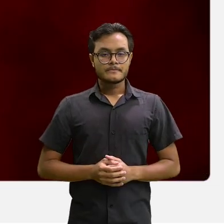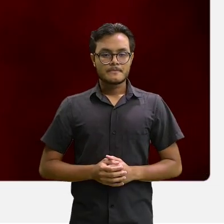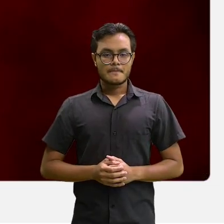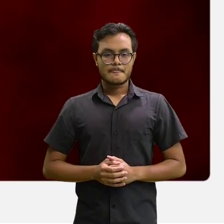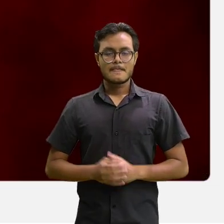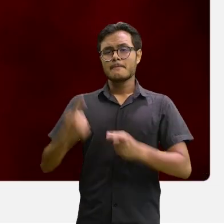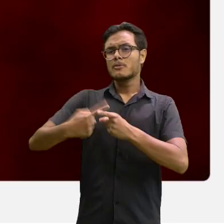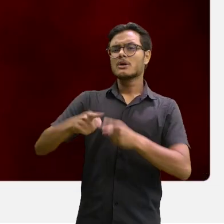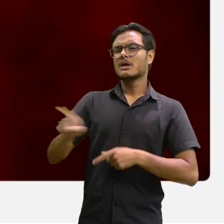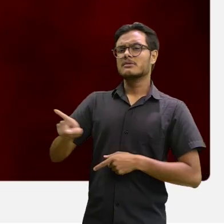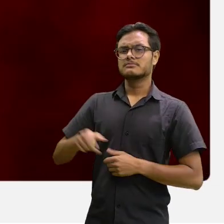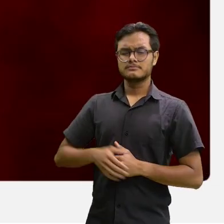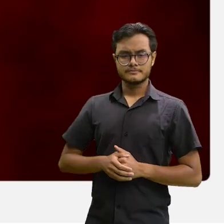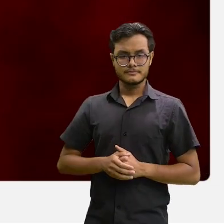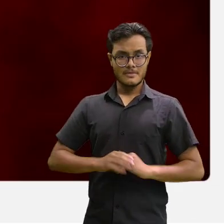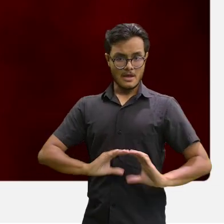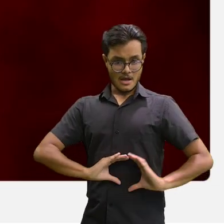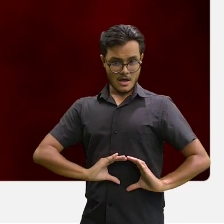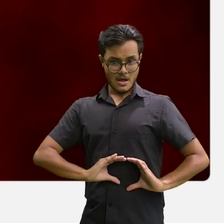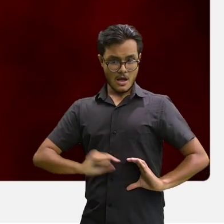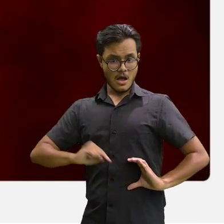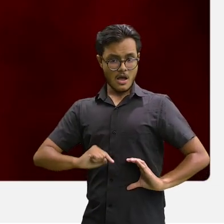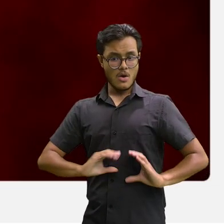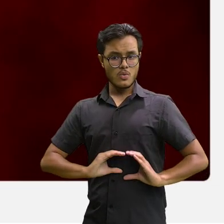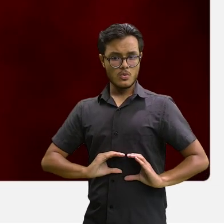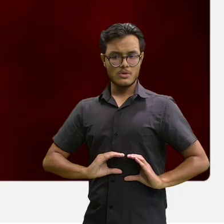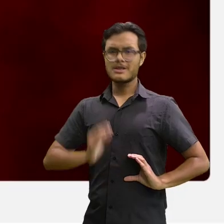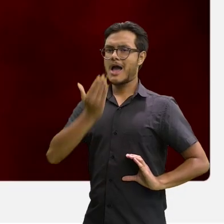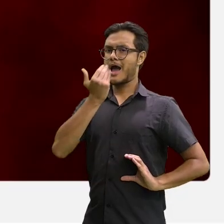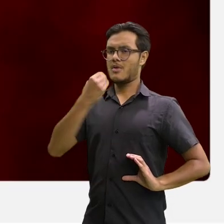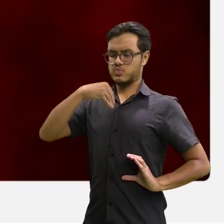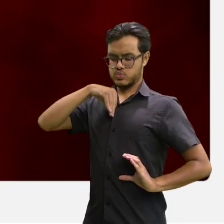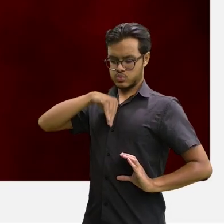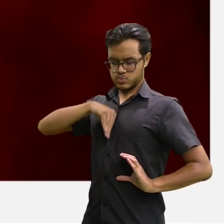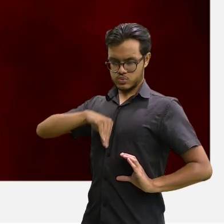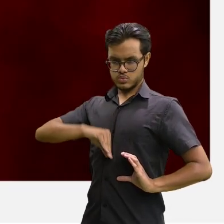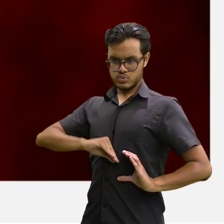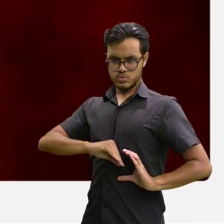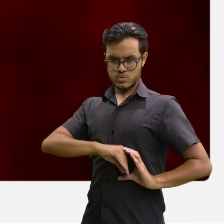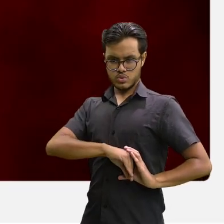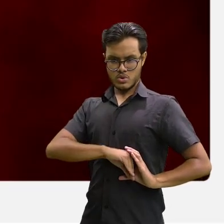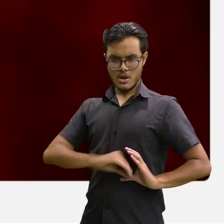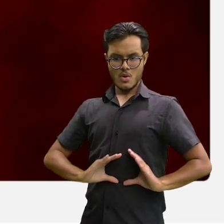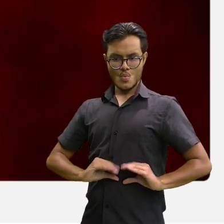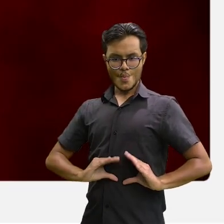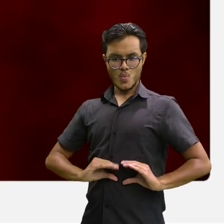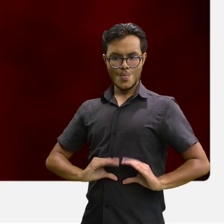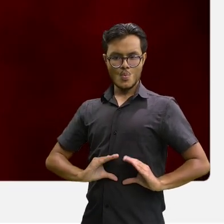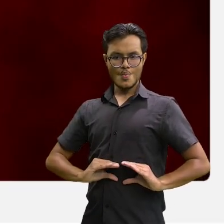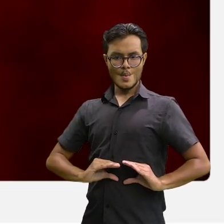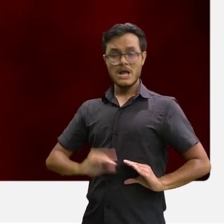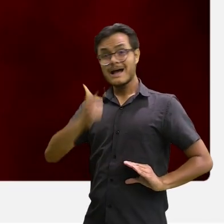justamente porque no estômago agora eu vou ter uma outra enzima